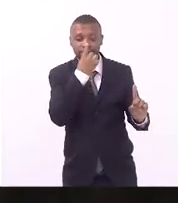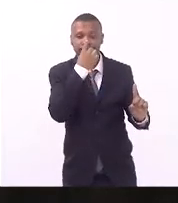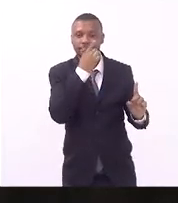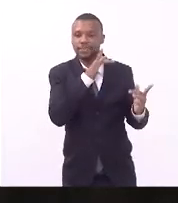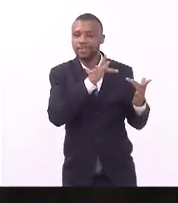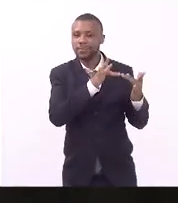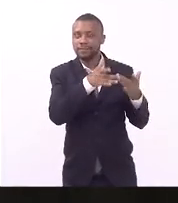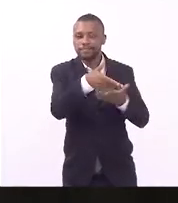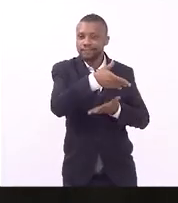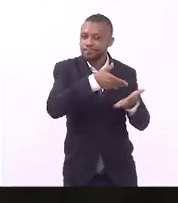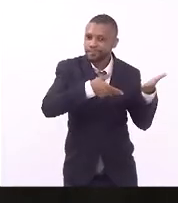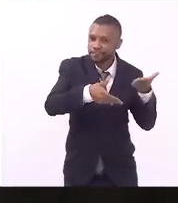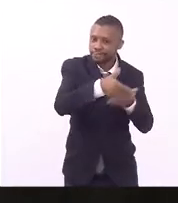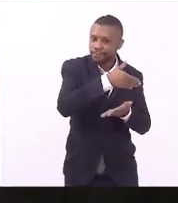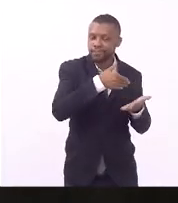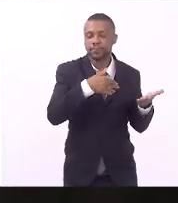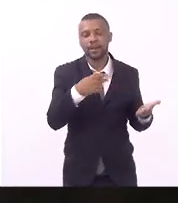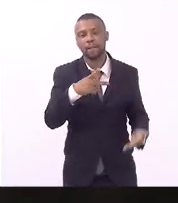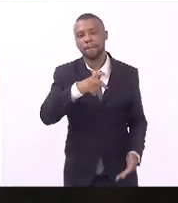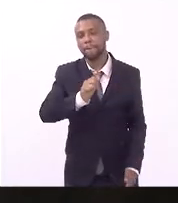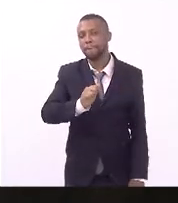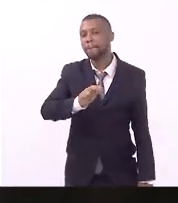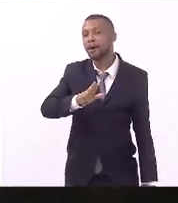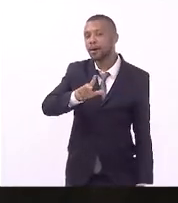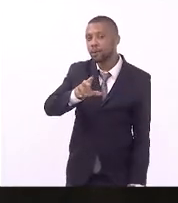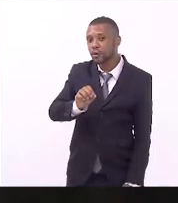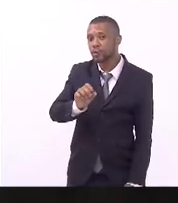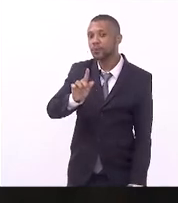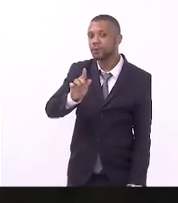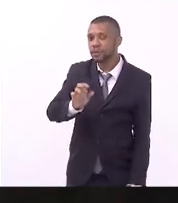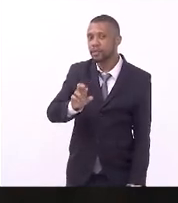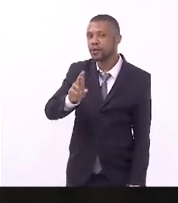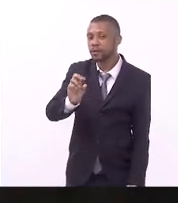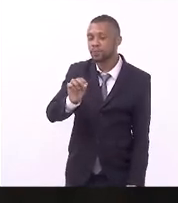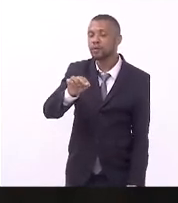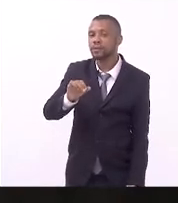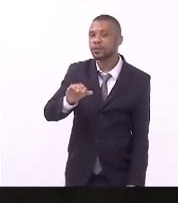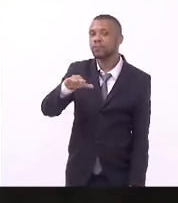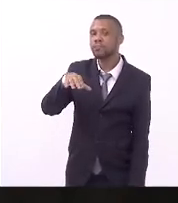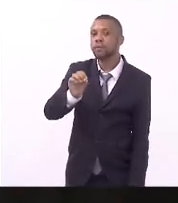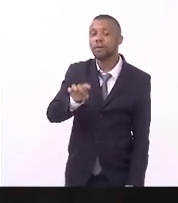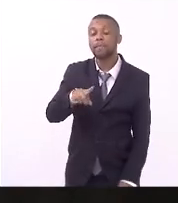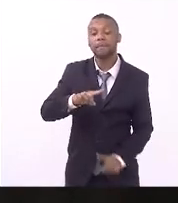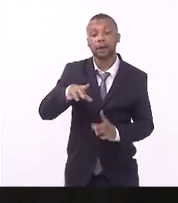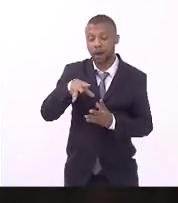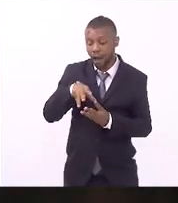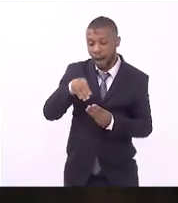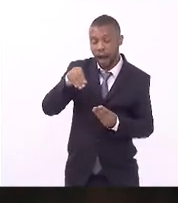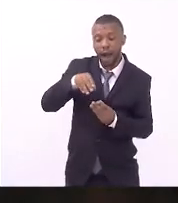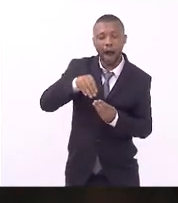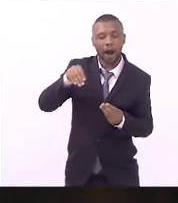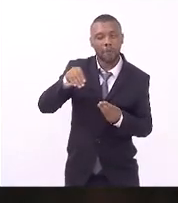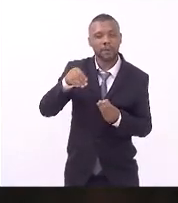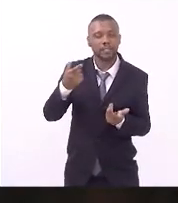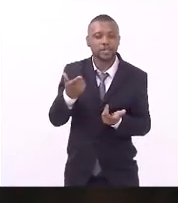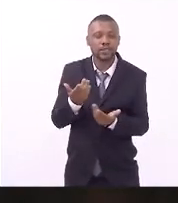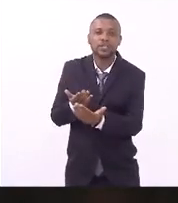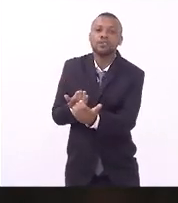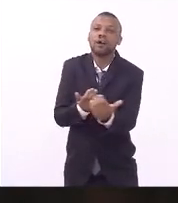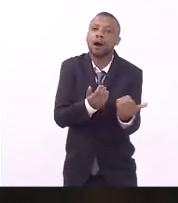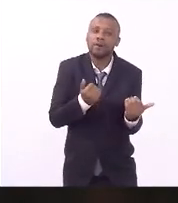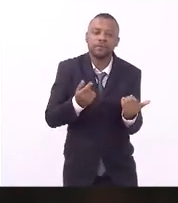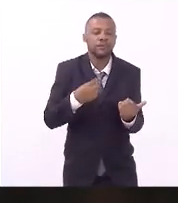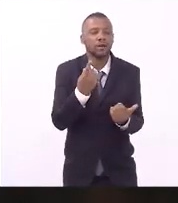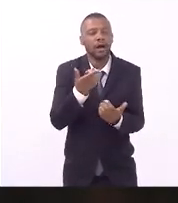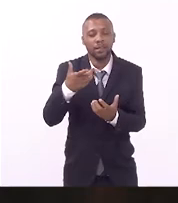né? O Paulo Jerônimo, com esses cabelos brancos, mas com alma de menino. Então, para a gente, ele é o nosso